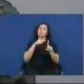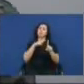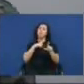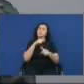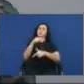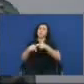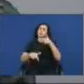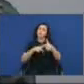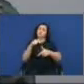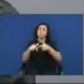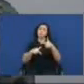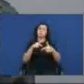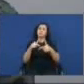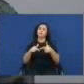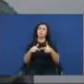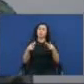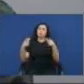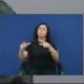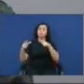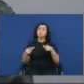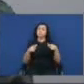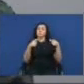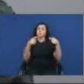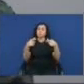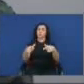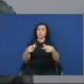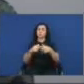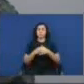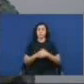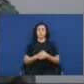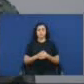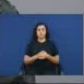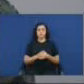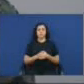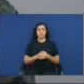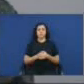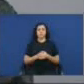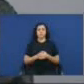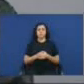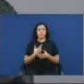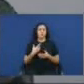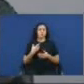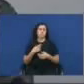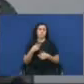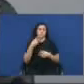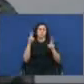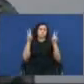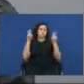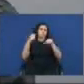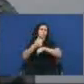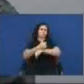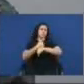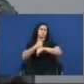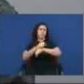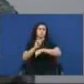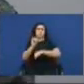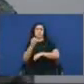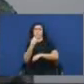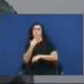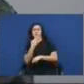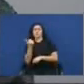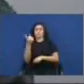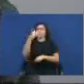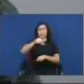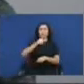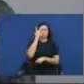ela vai passar em determinado bairro ou em outro bairro. Eu aqui não vou entrar na questão técnica, se a poda da árvore